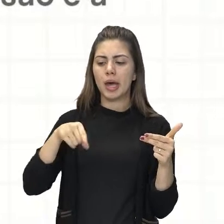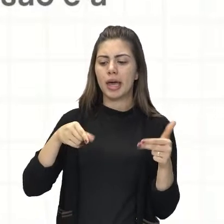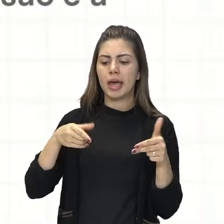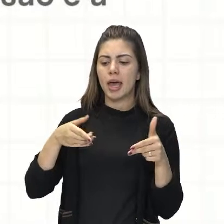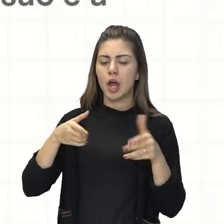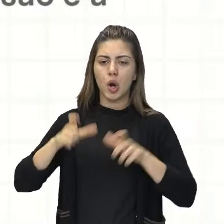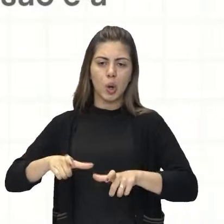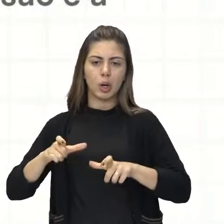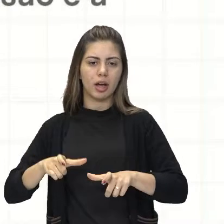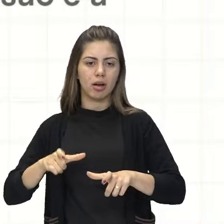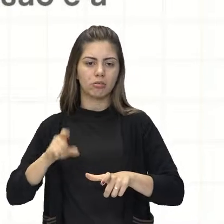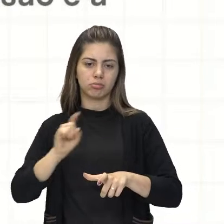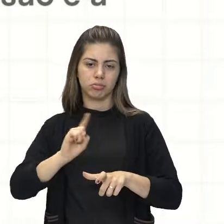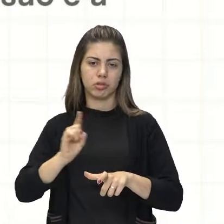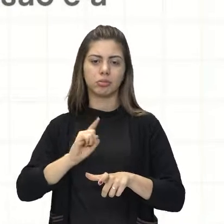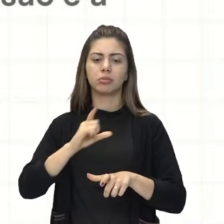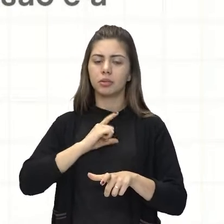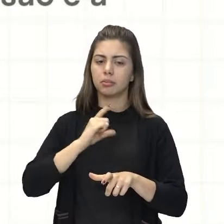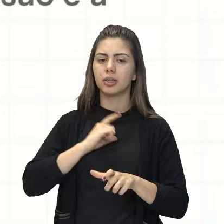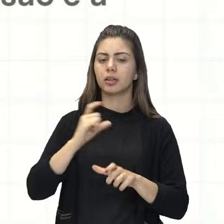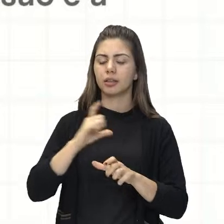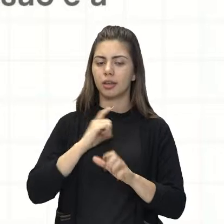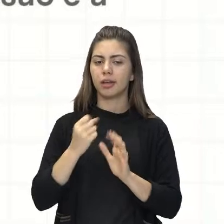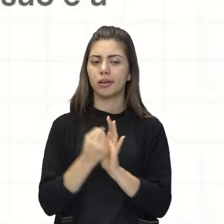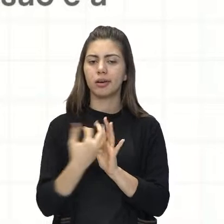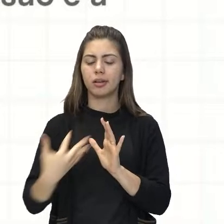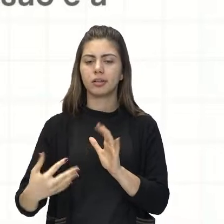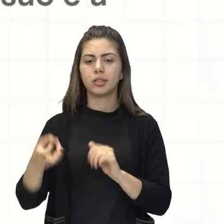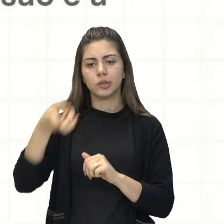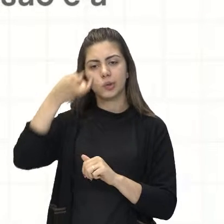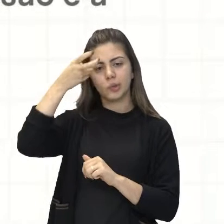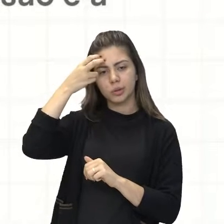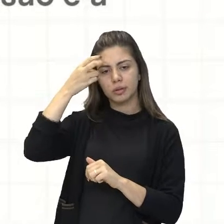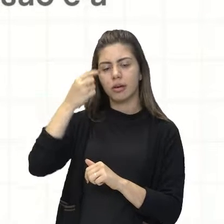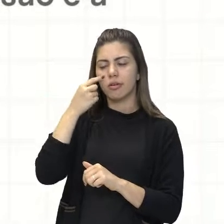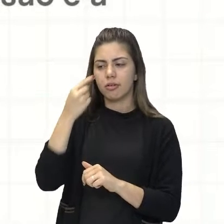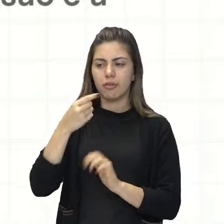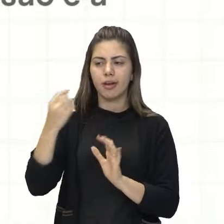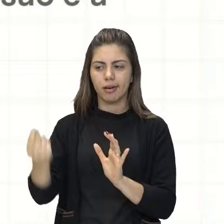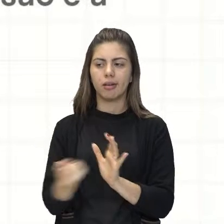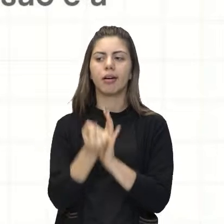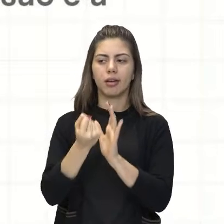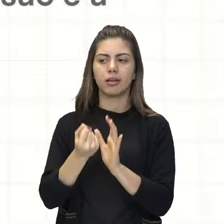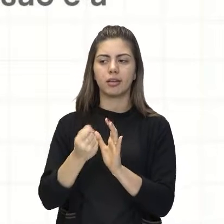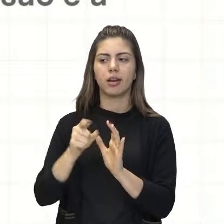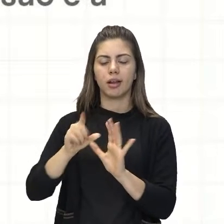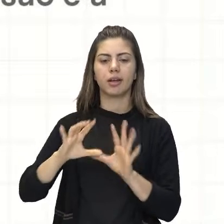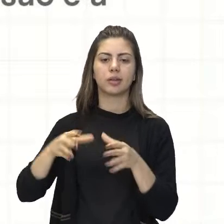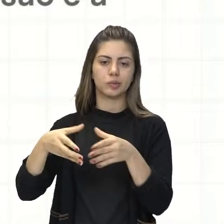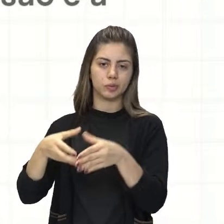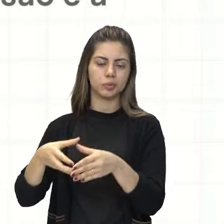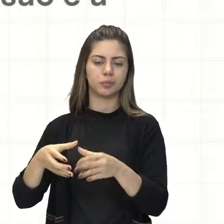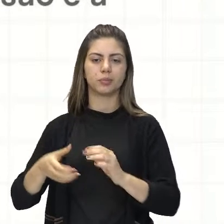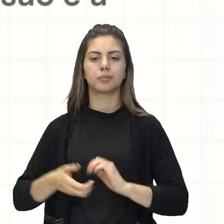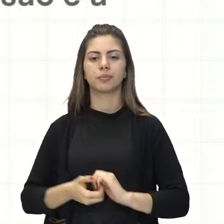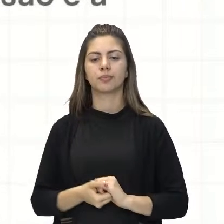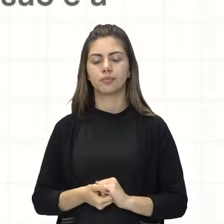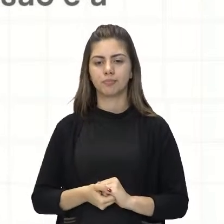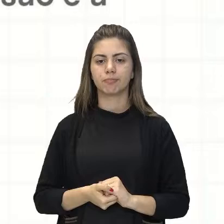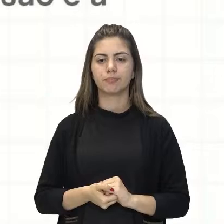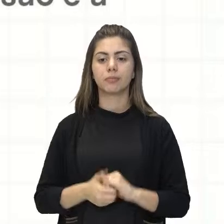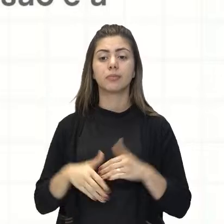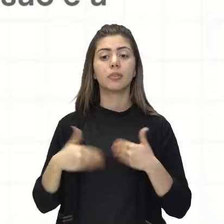elementos culturais que definem a coesão e a identificação de um grupo.